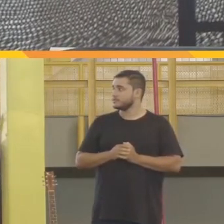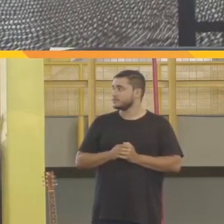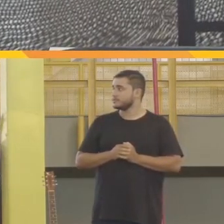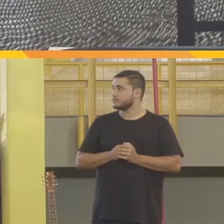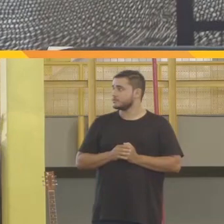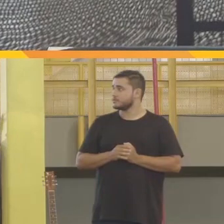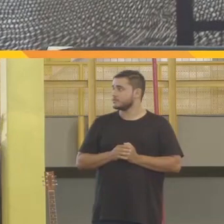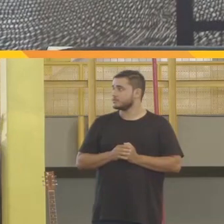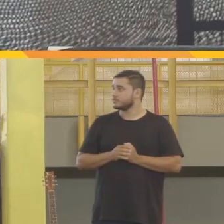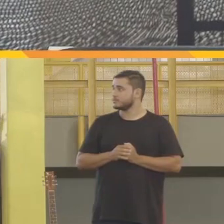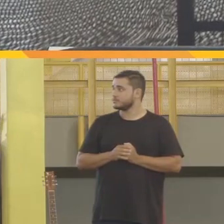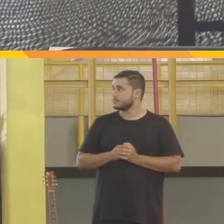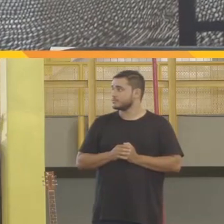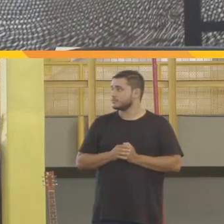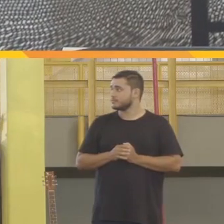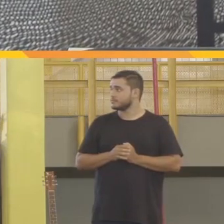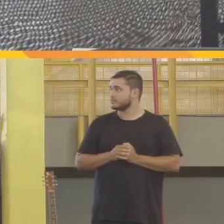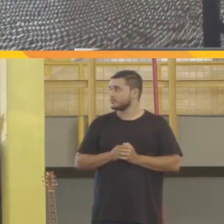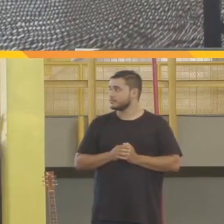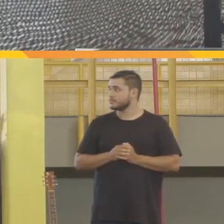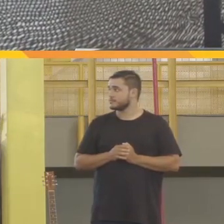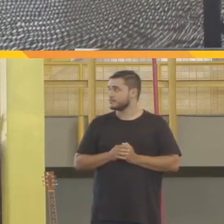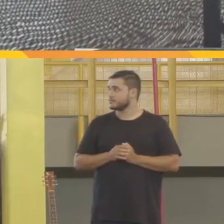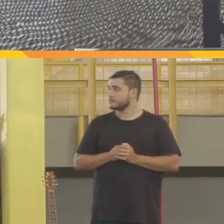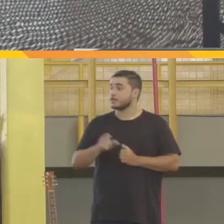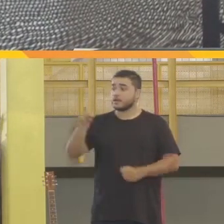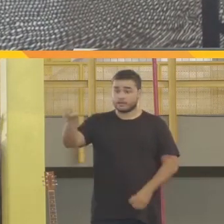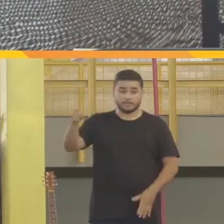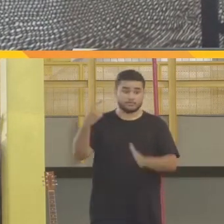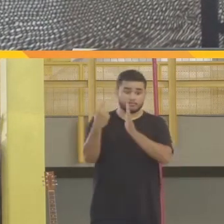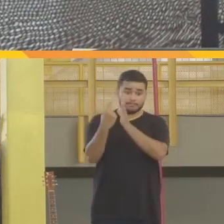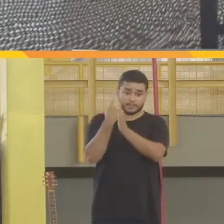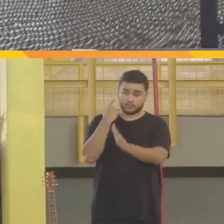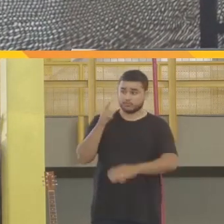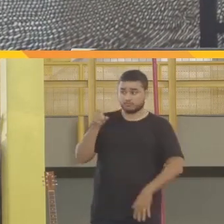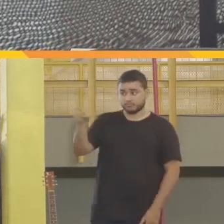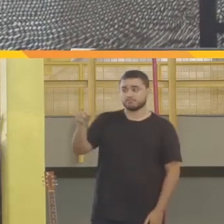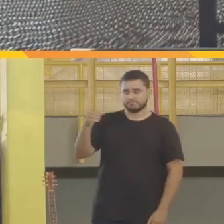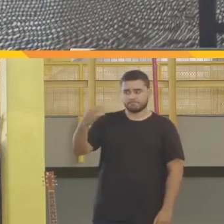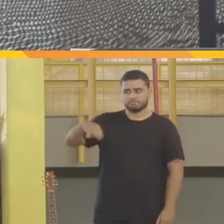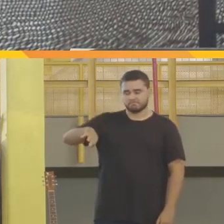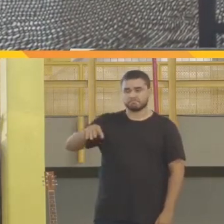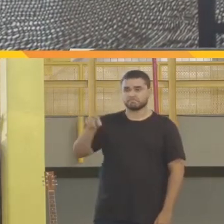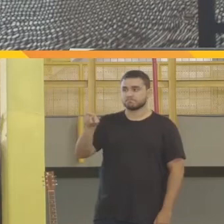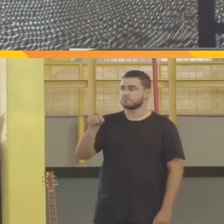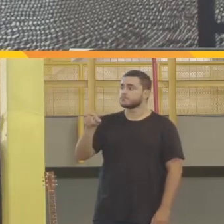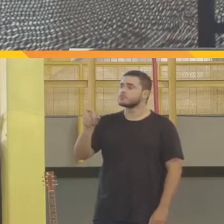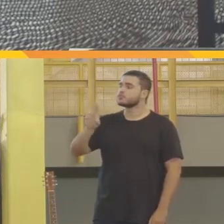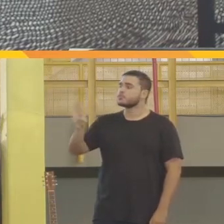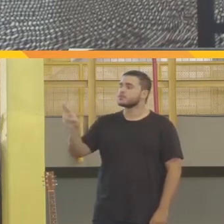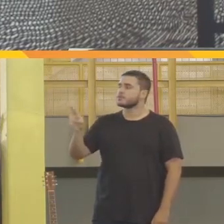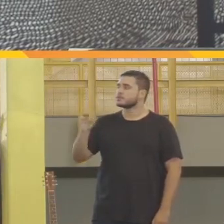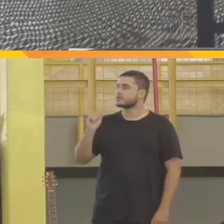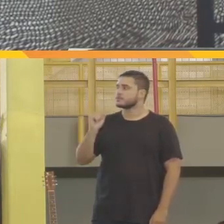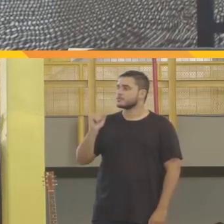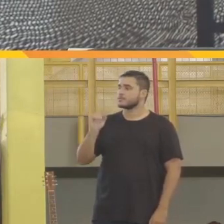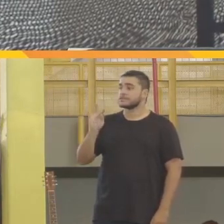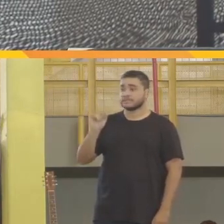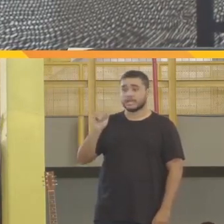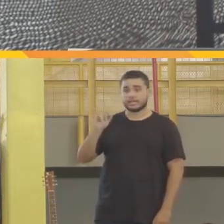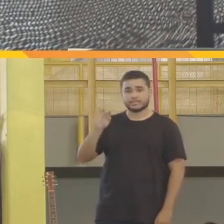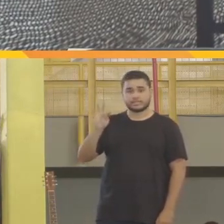Eu interpreto que não. Ela fez uma pergunta muito interessante. Como é seu nome? A